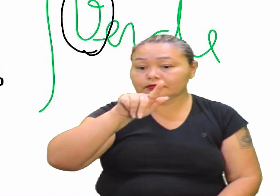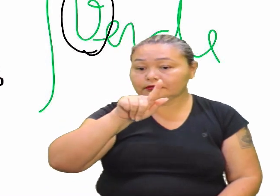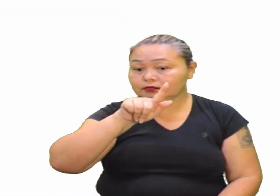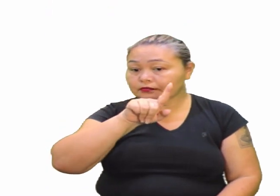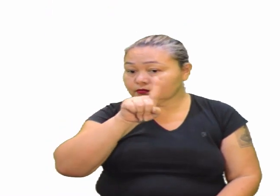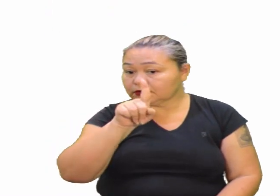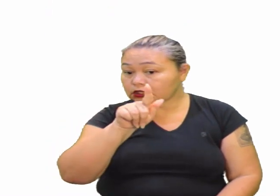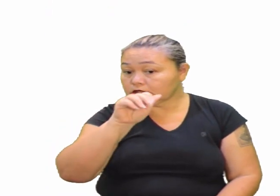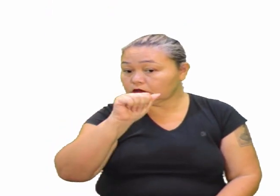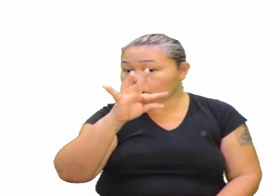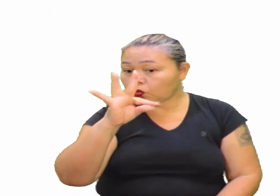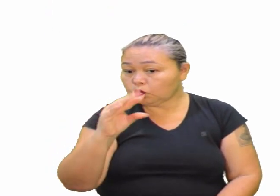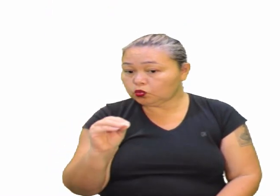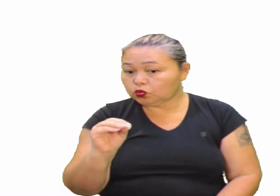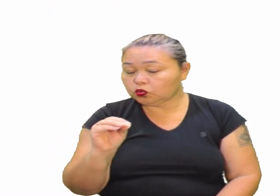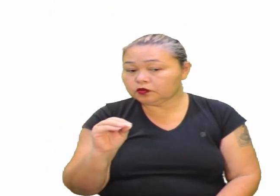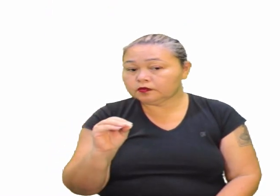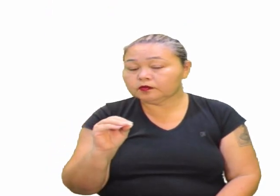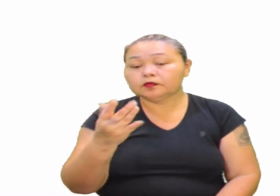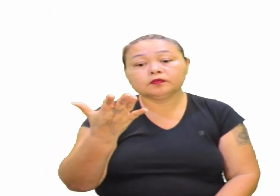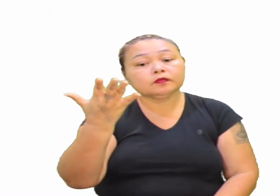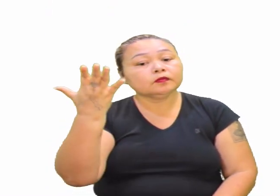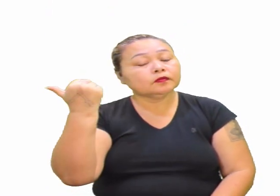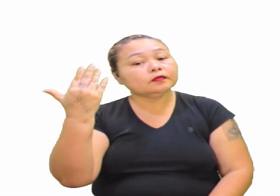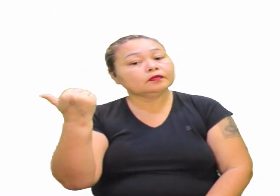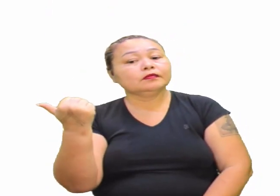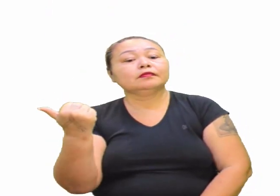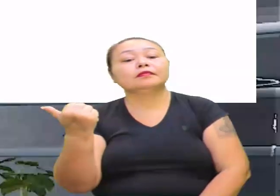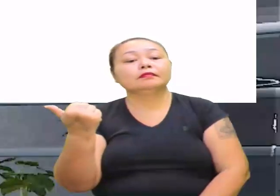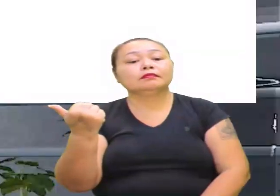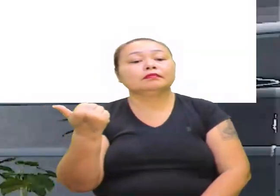Então, professor, para mim, meu diretor.